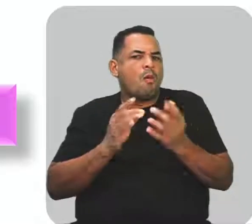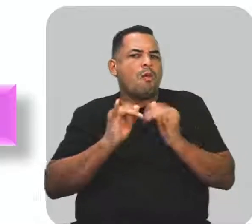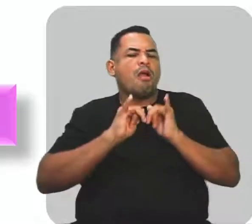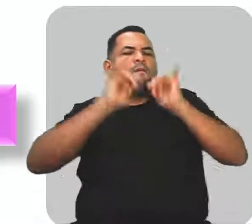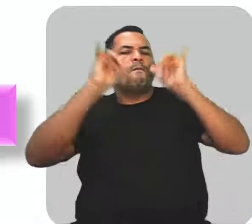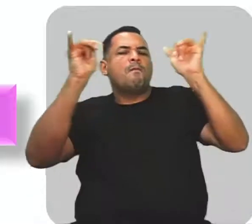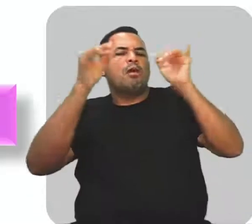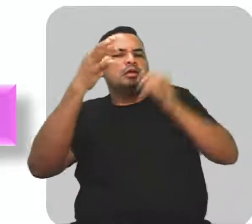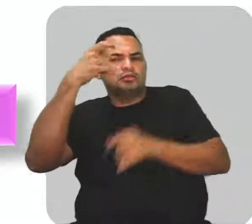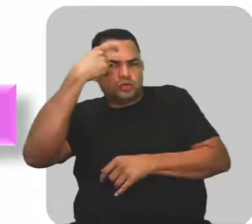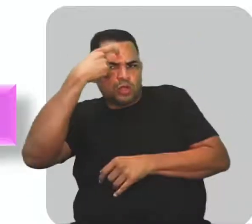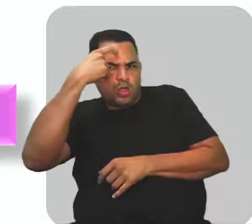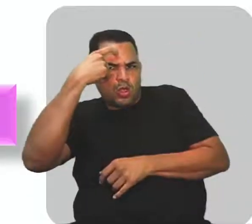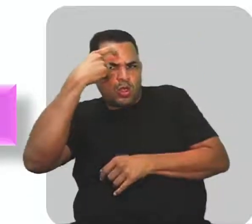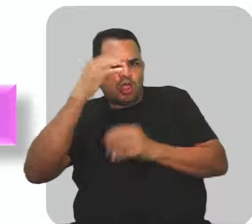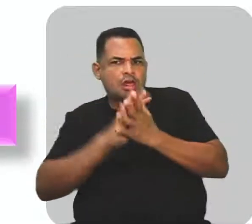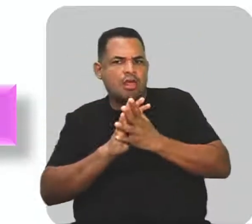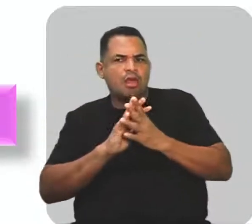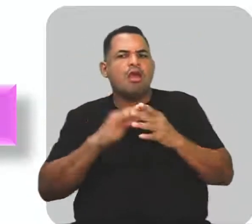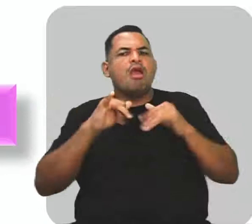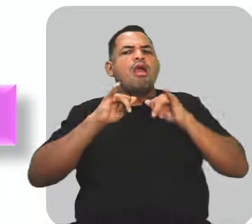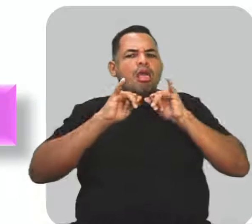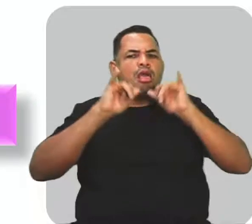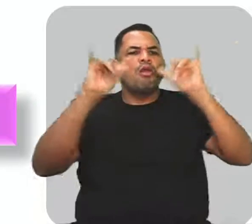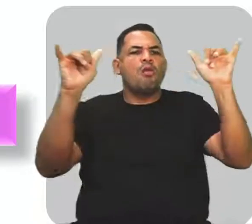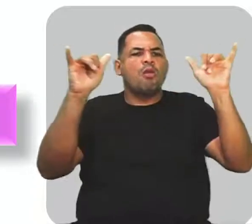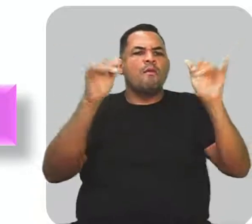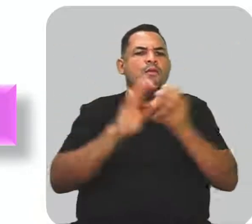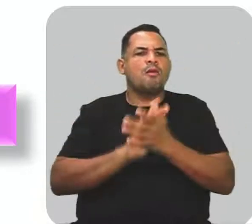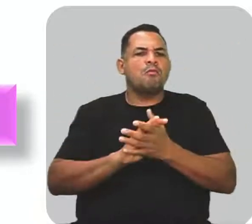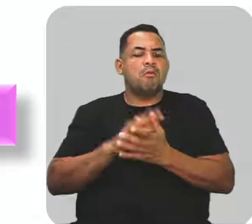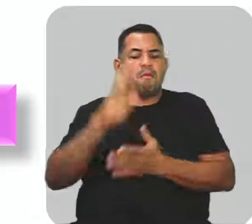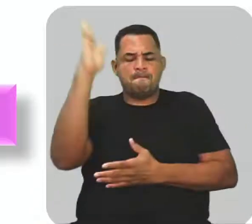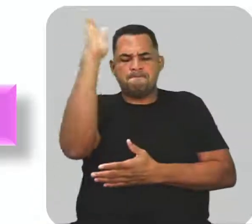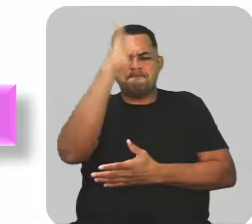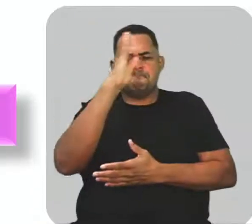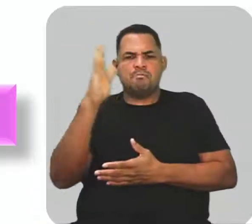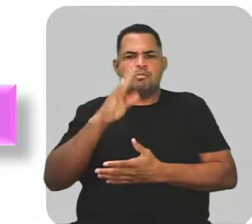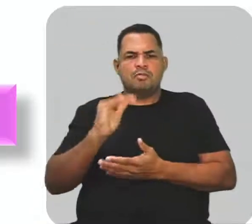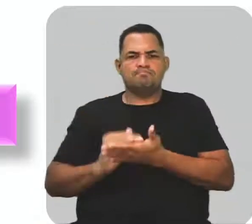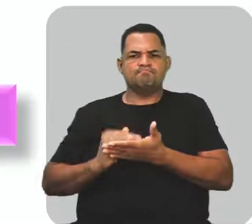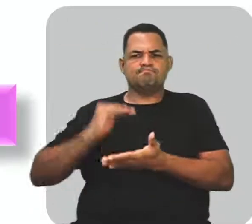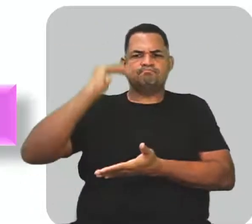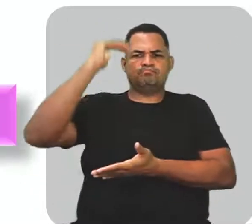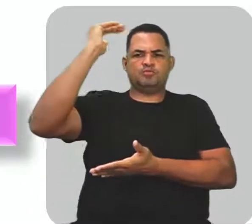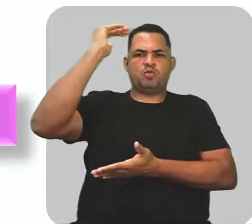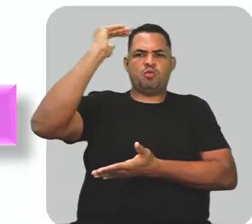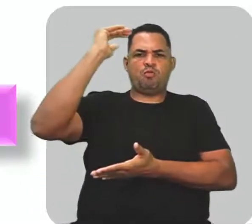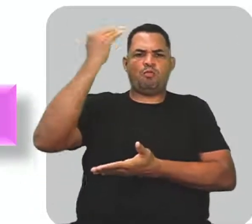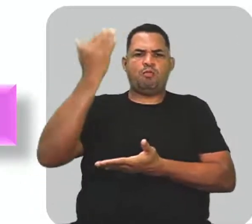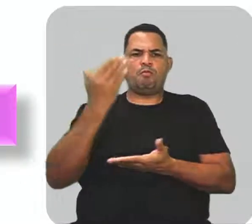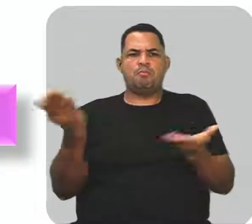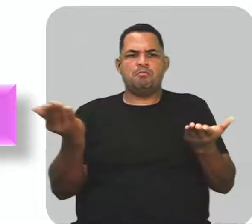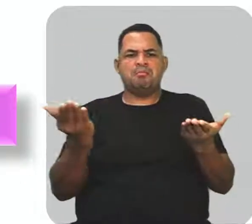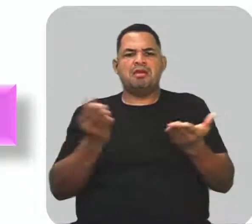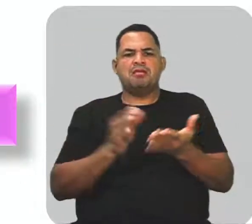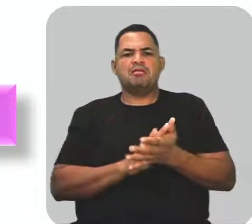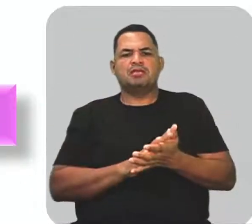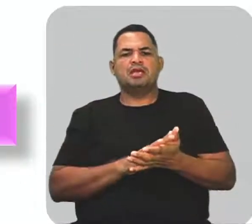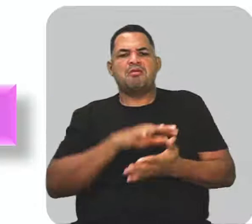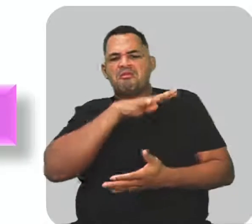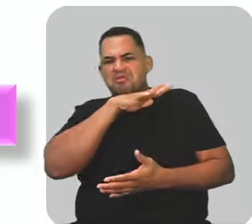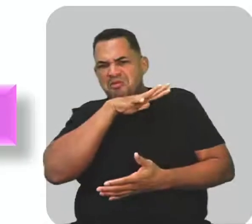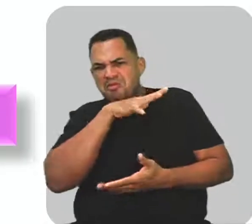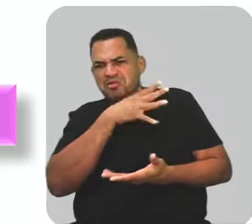e denúncia, para que o Brasil supere o quadro o quanto antes esse cenário aviltante